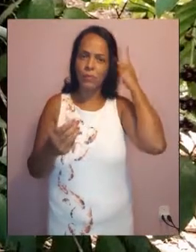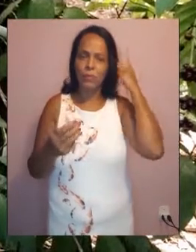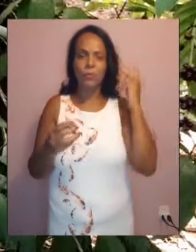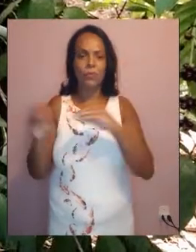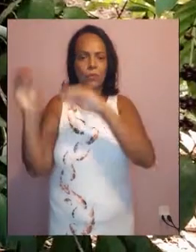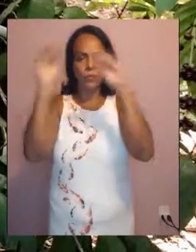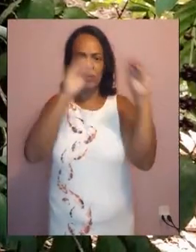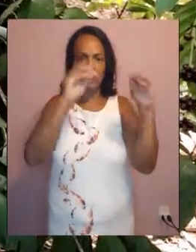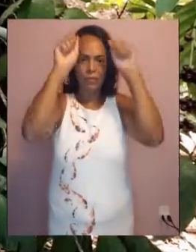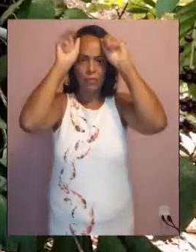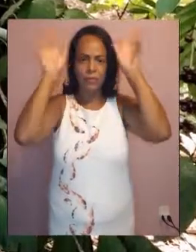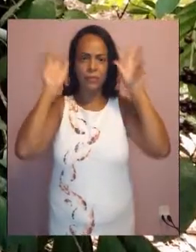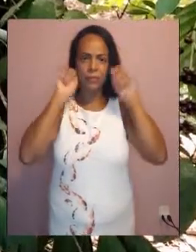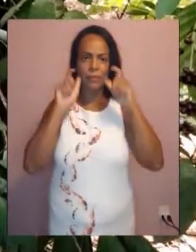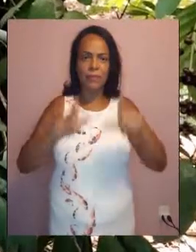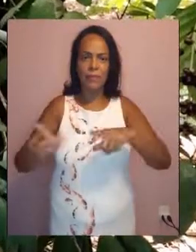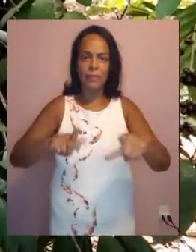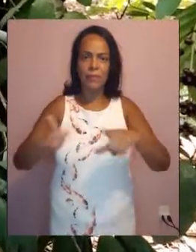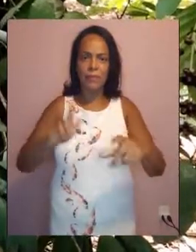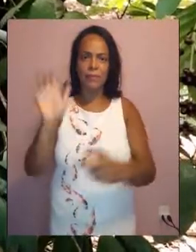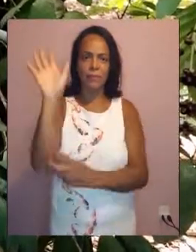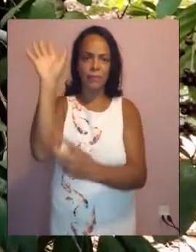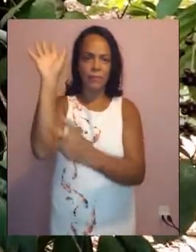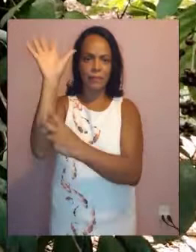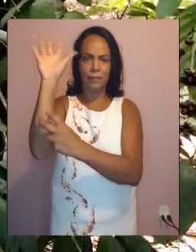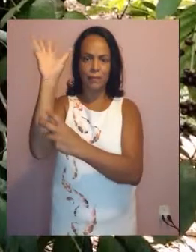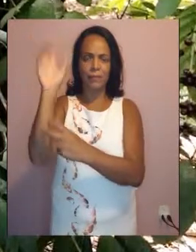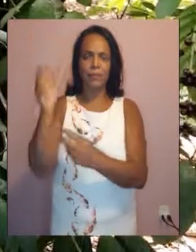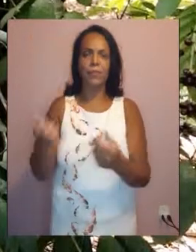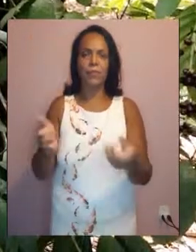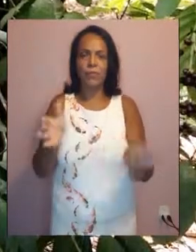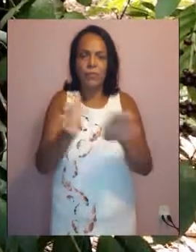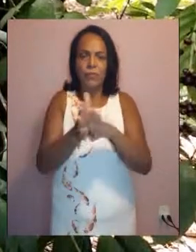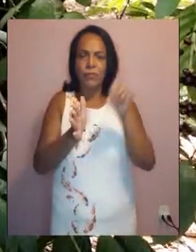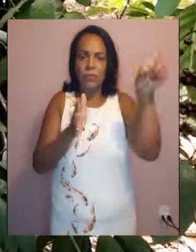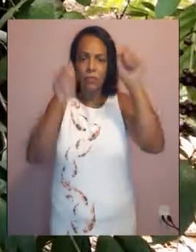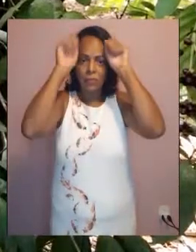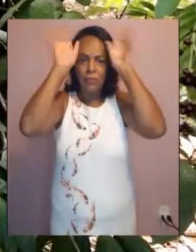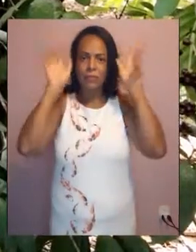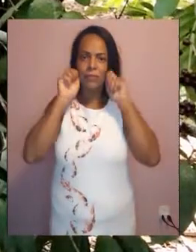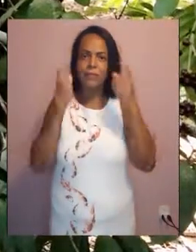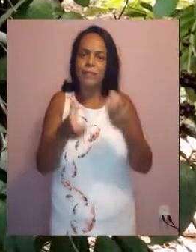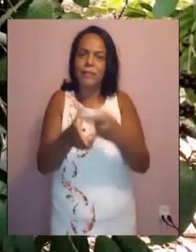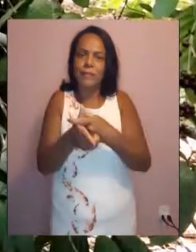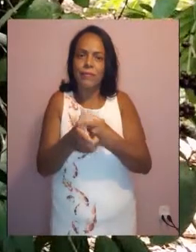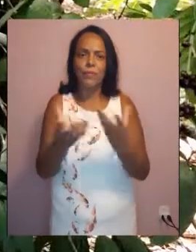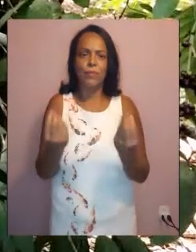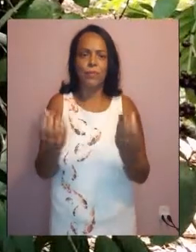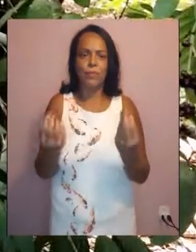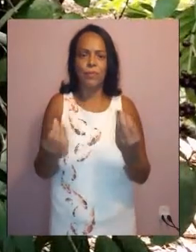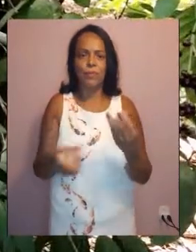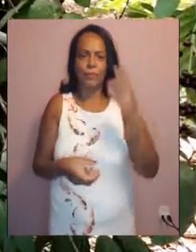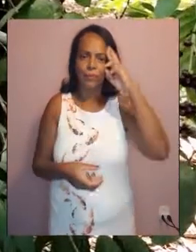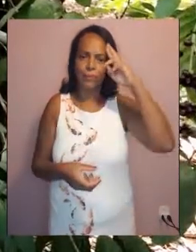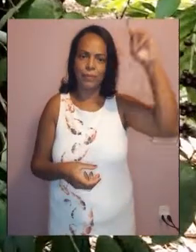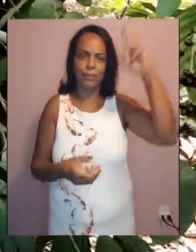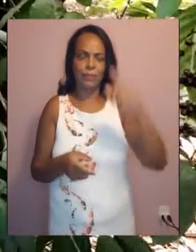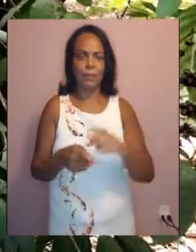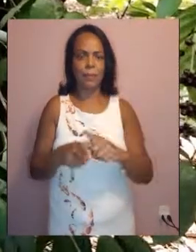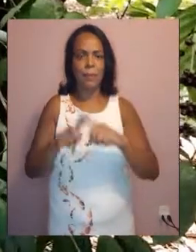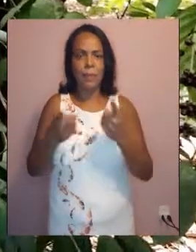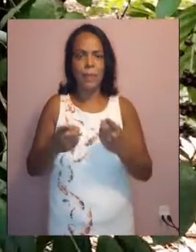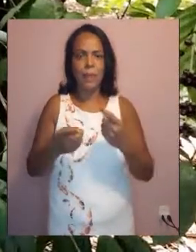todas as despesas de viagem de lá para cá. E com o nosso mestre não aconteceu isso, porque o